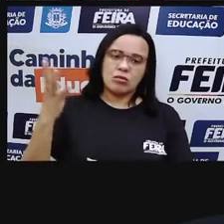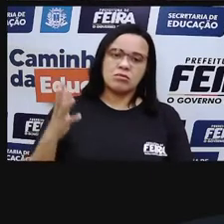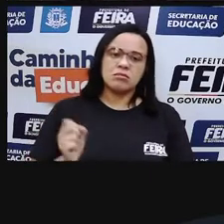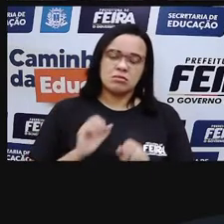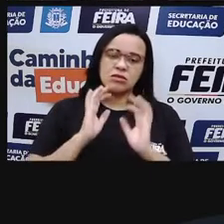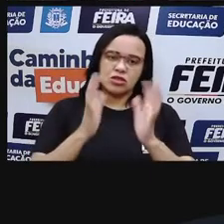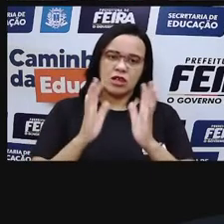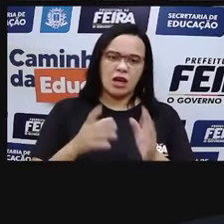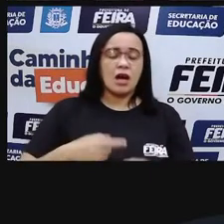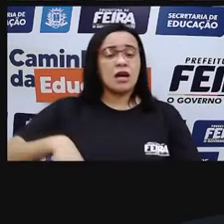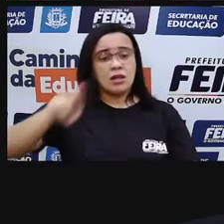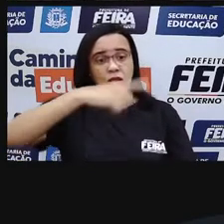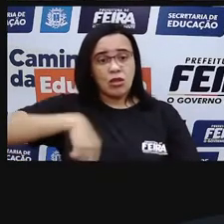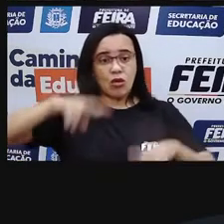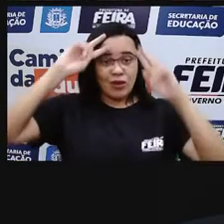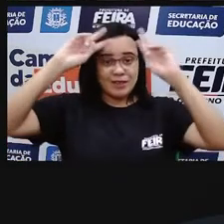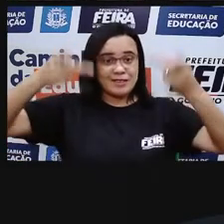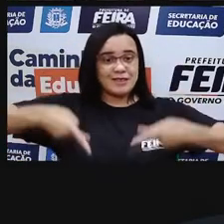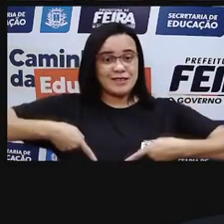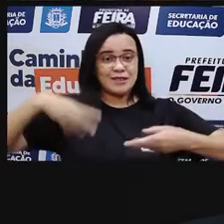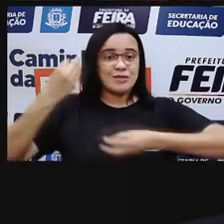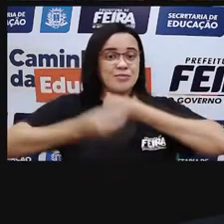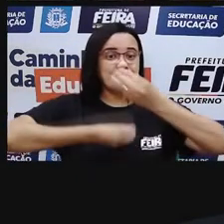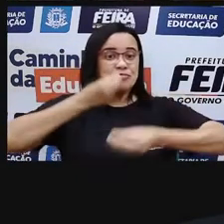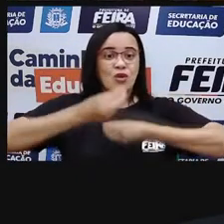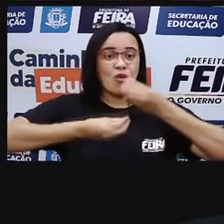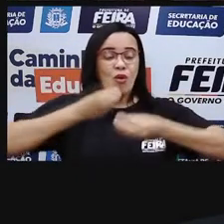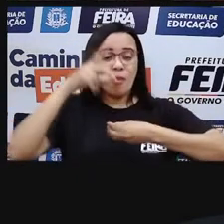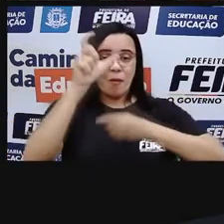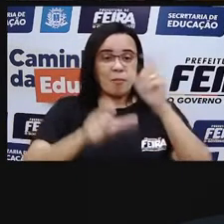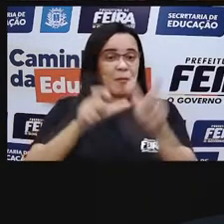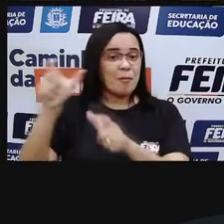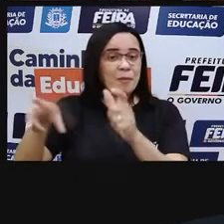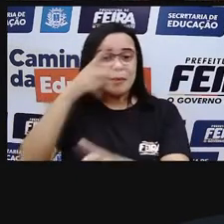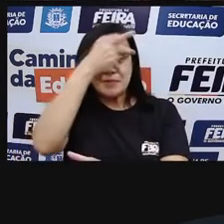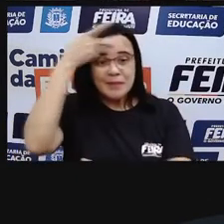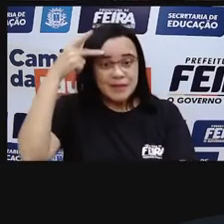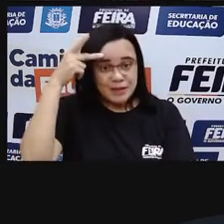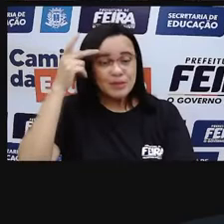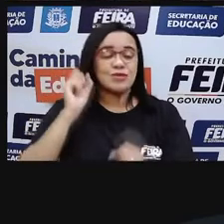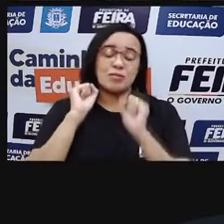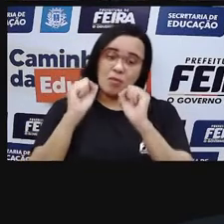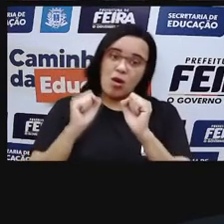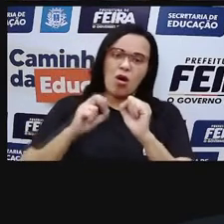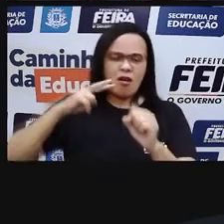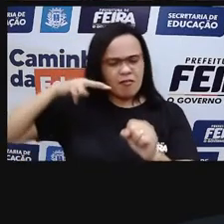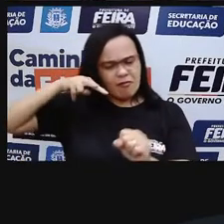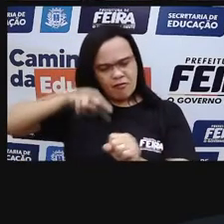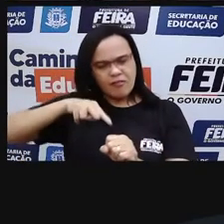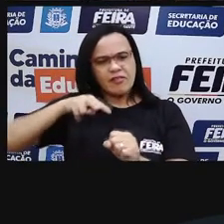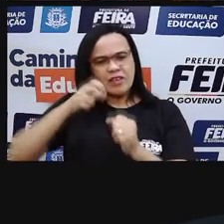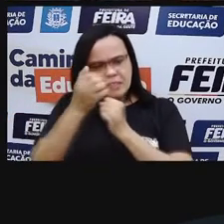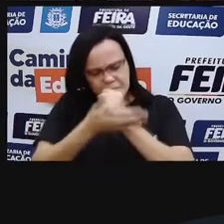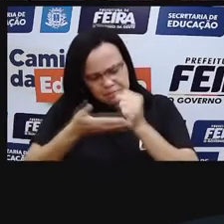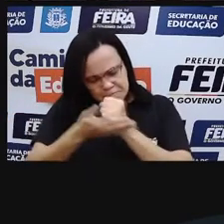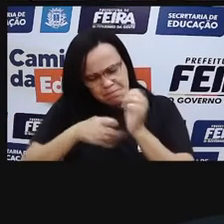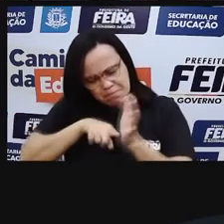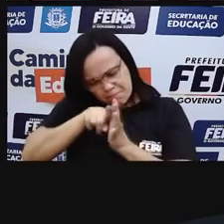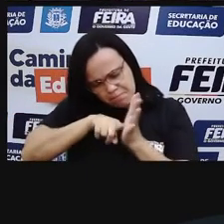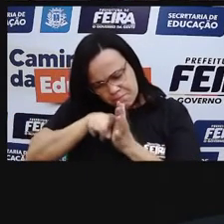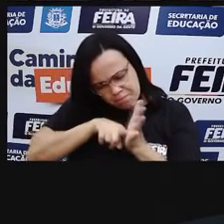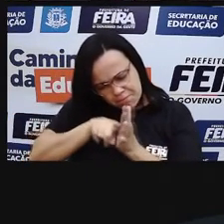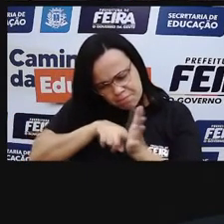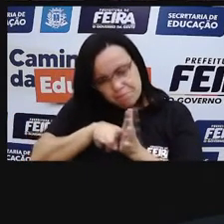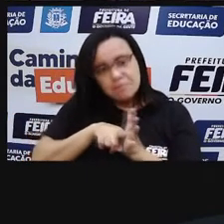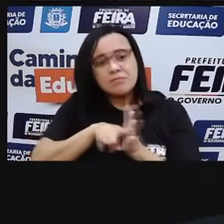nós, seres humanos, fizemos? Nós conseguimos observar e identificar quais são essas substâncias que